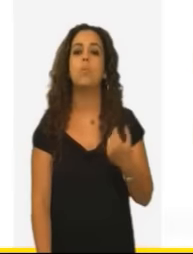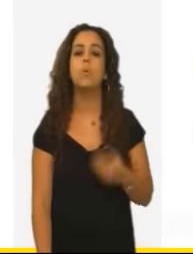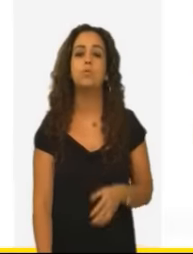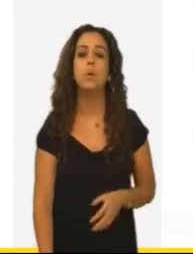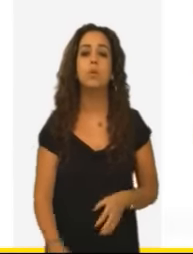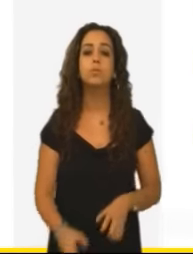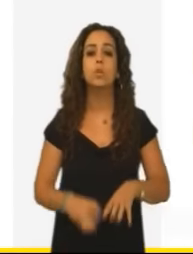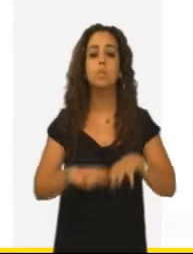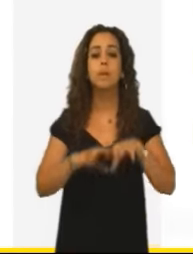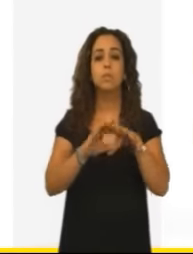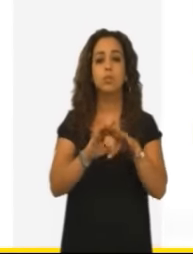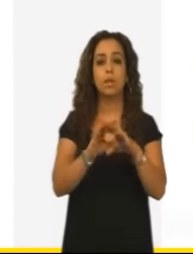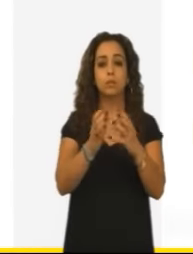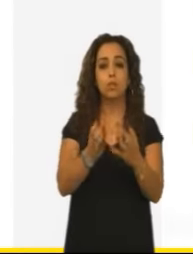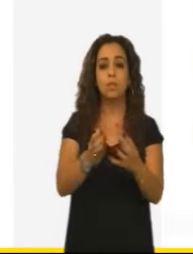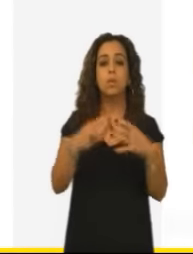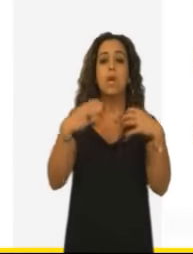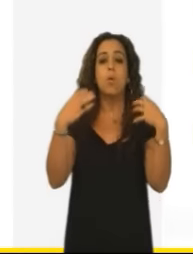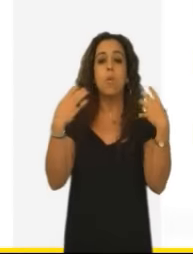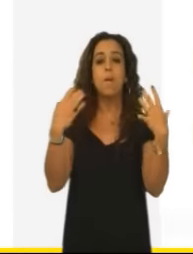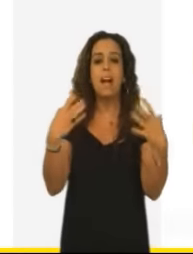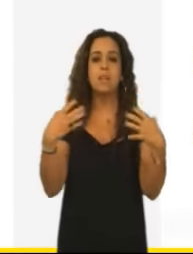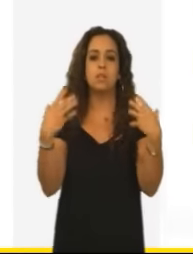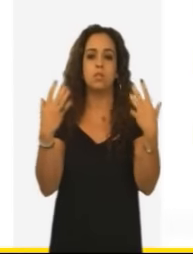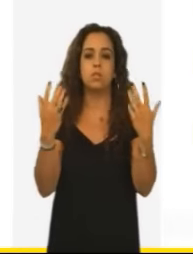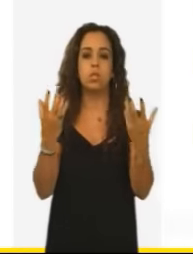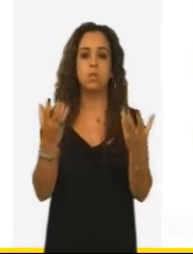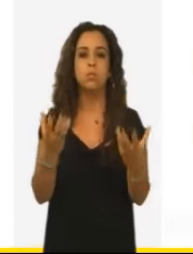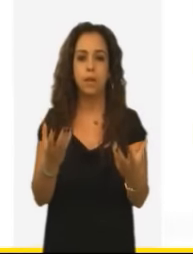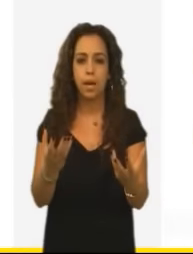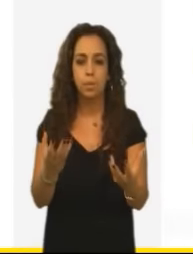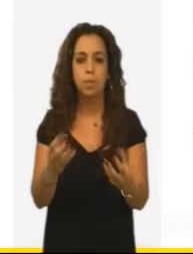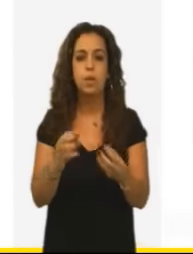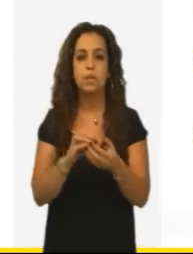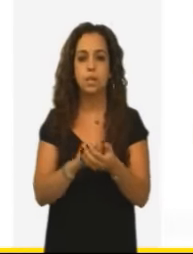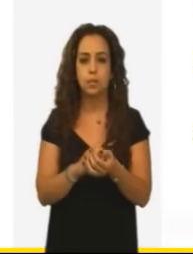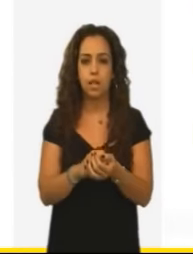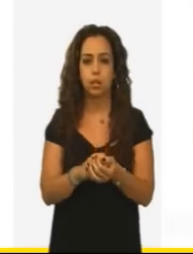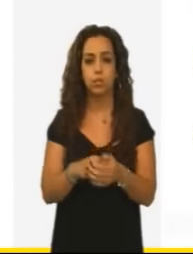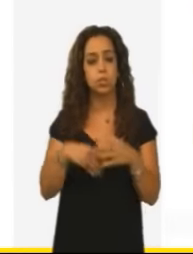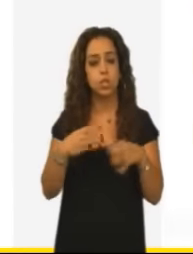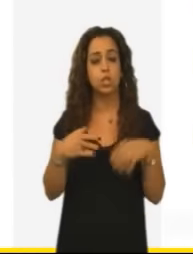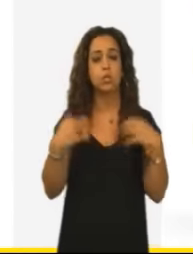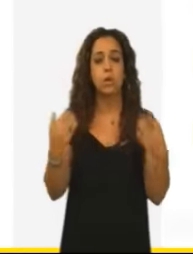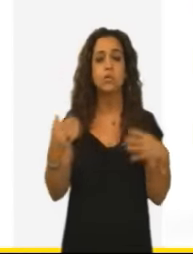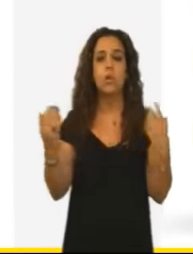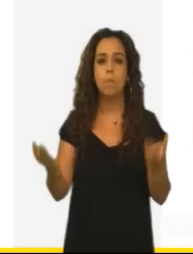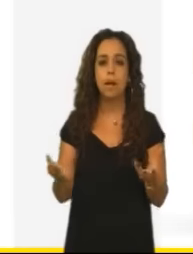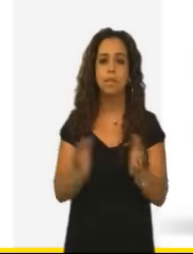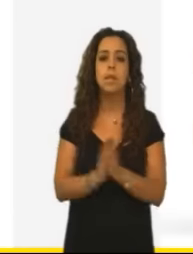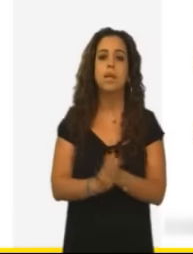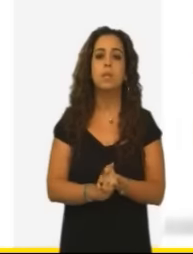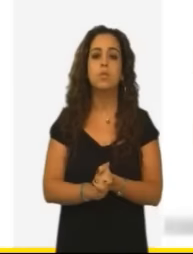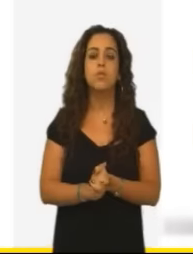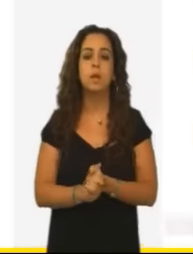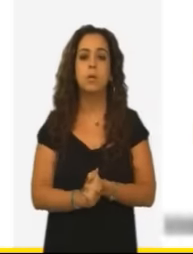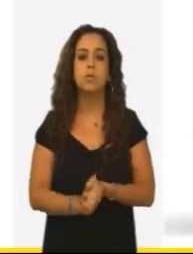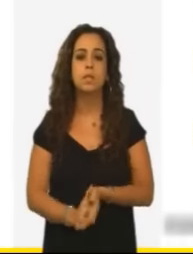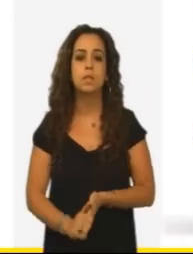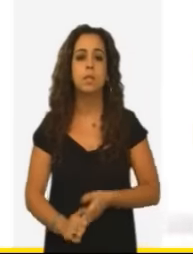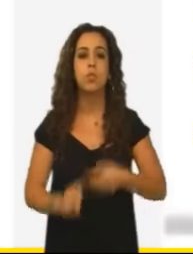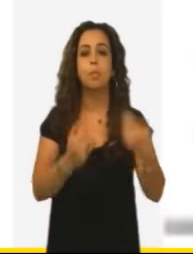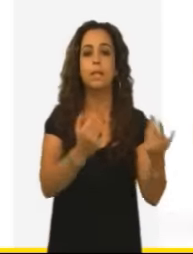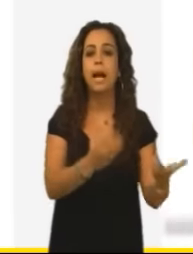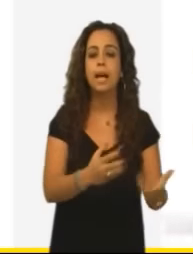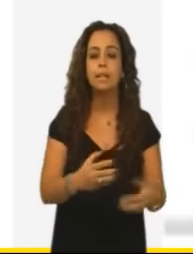período composto é quando nós pegamos orações com mais de um verbo significativo, ou seja, dois ou mais. Então, se eu falo